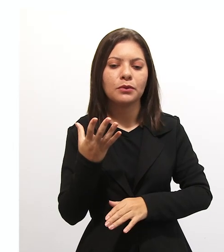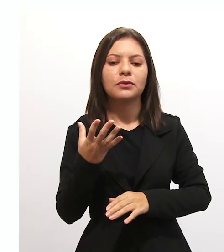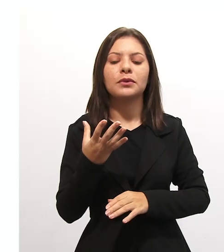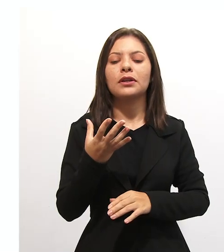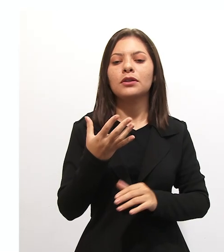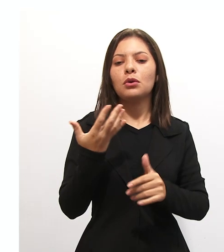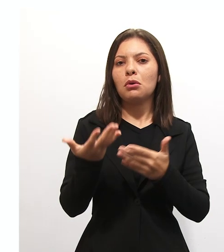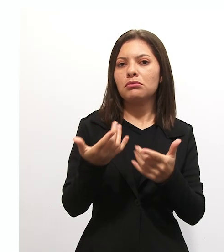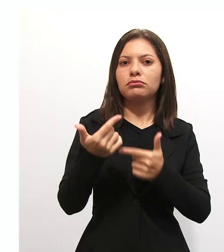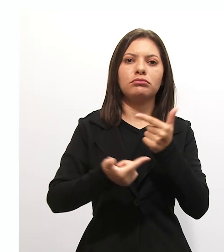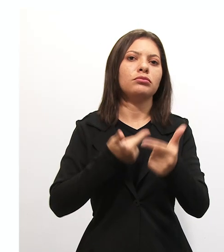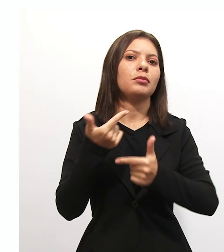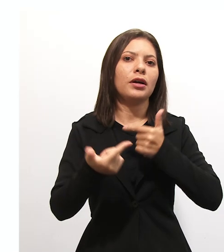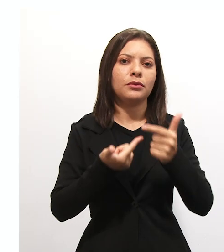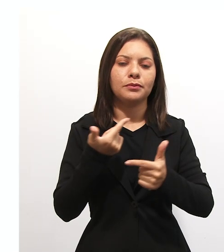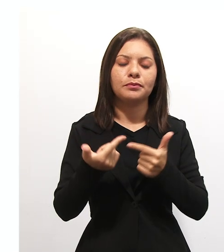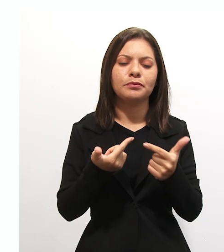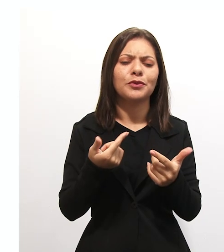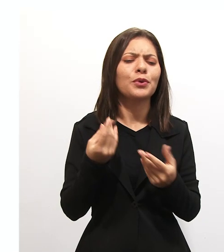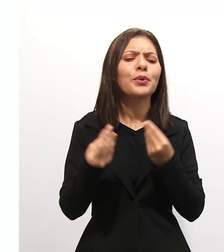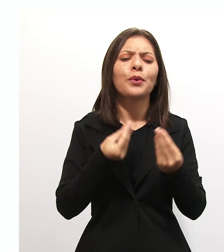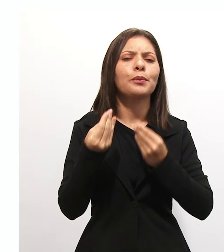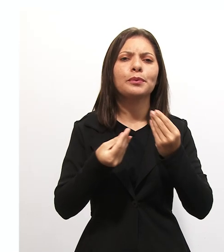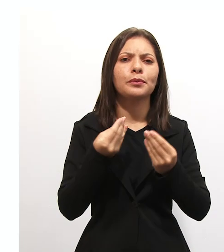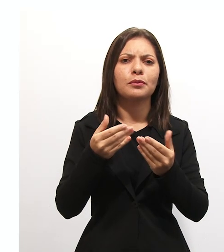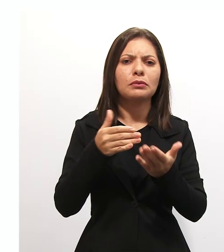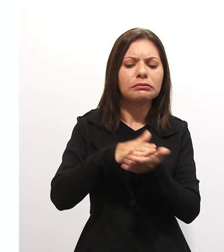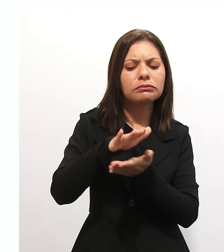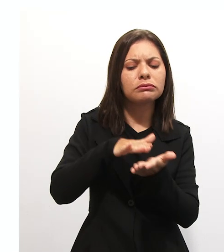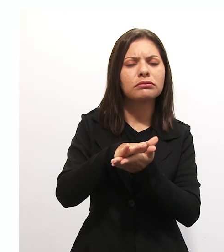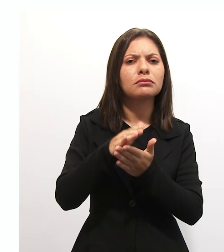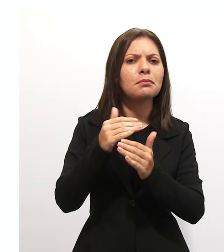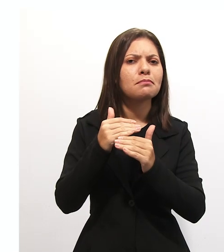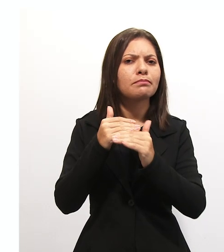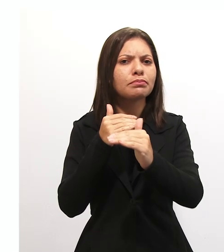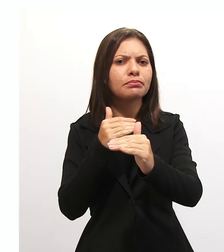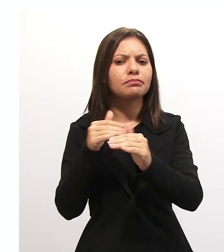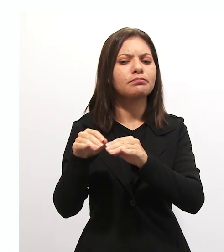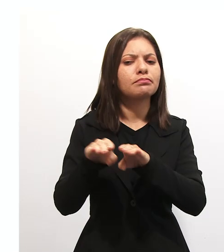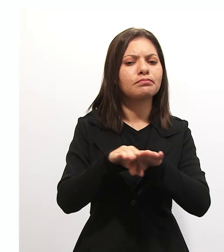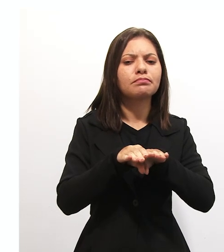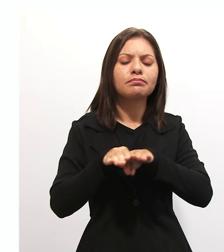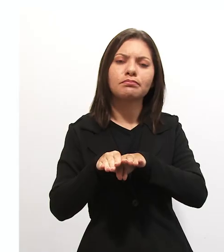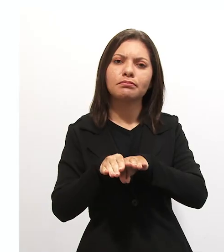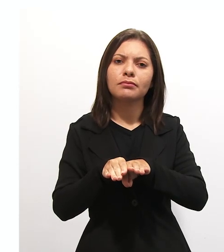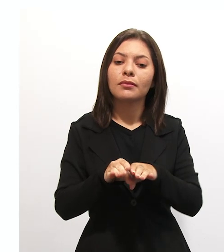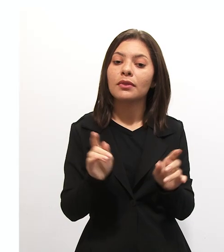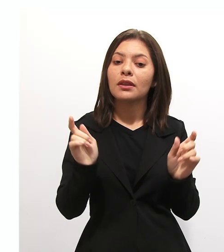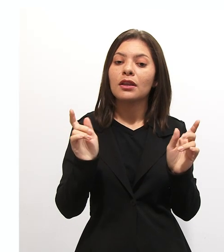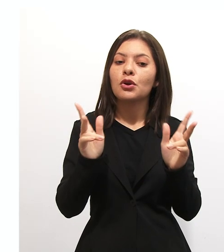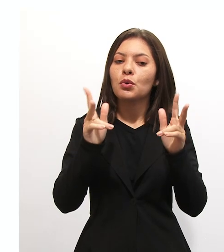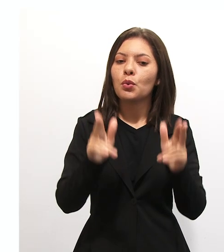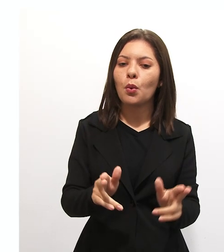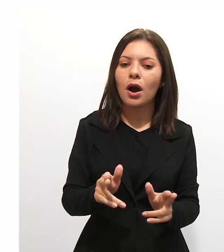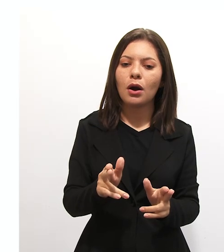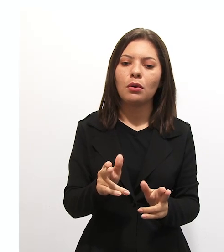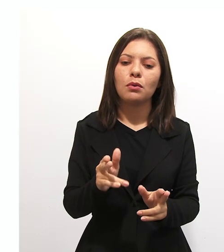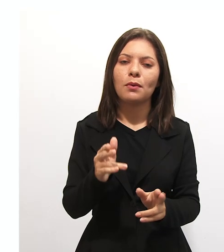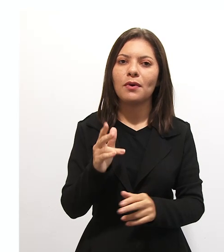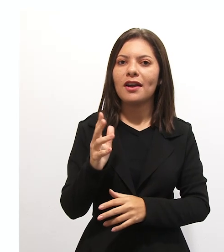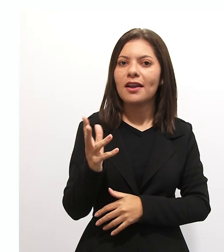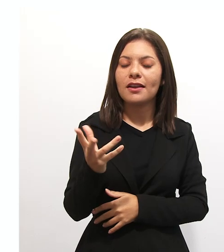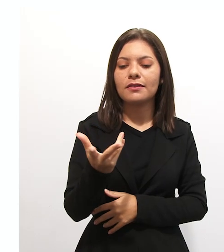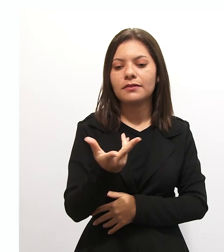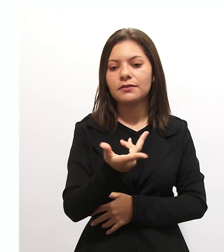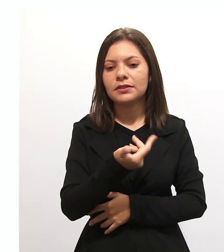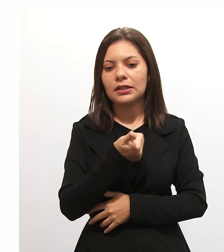O custo padrão ele funciona como uma meta de eficiência. Quando o custo real, a gente está